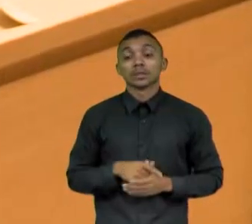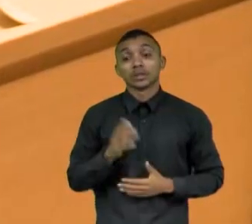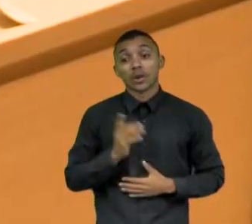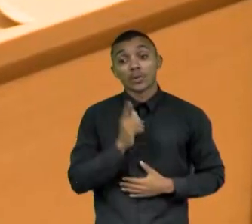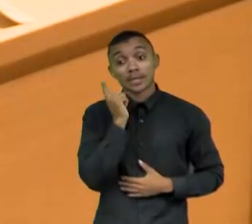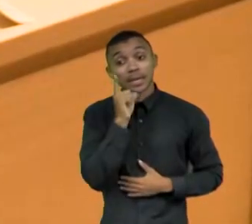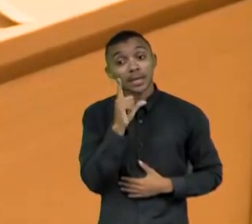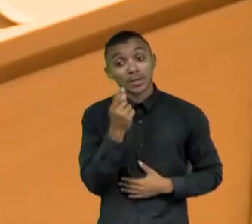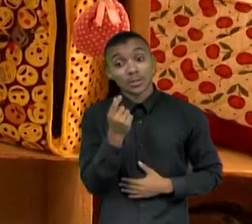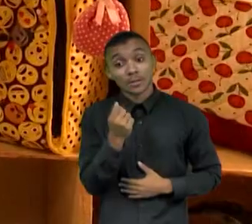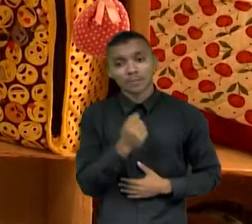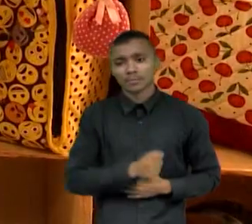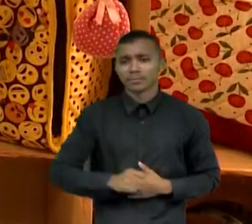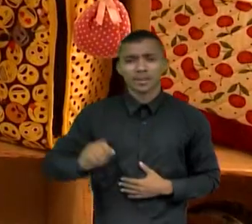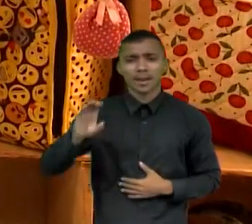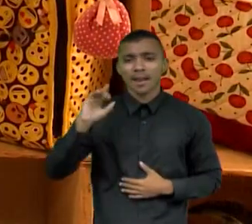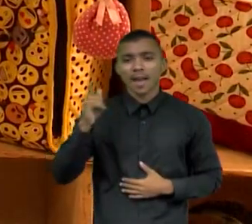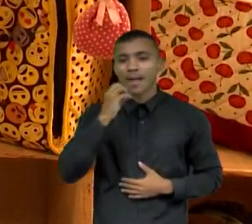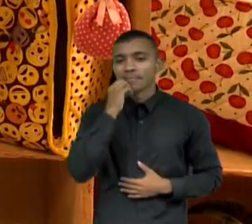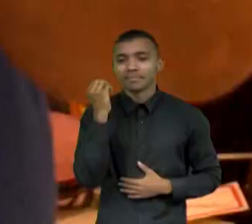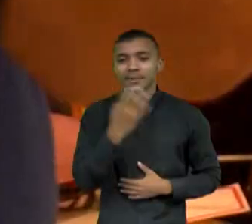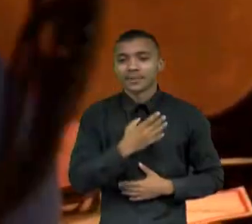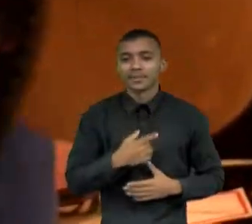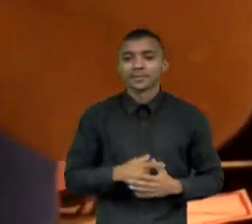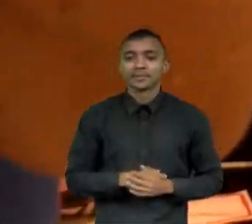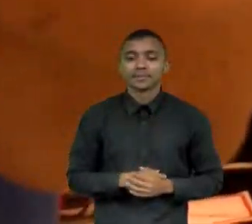não é isso? Lógico, que bom, né?